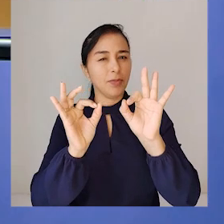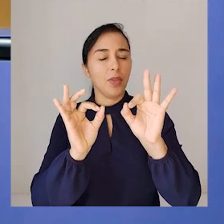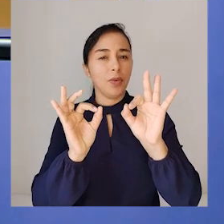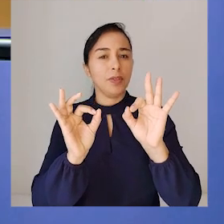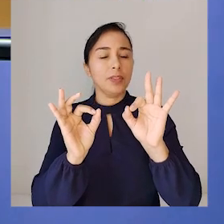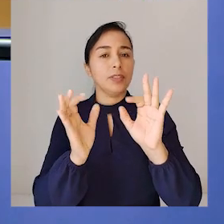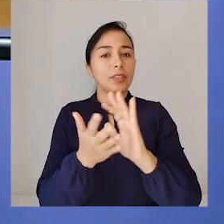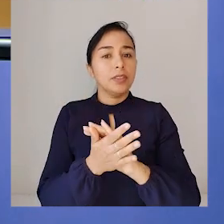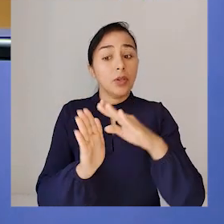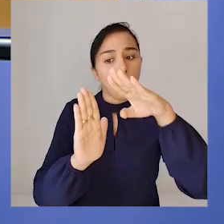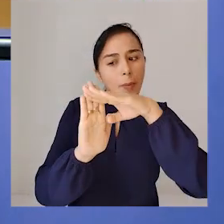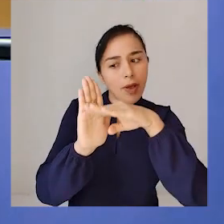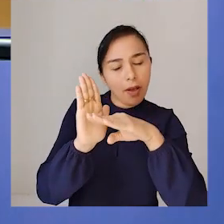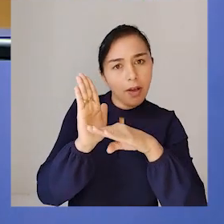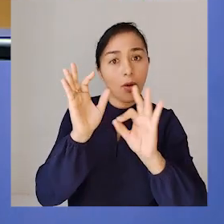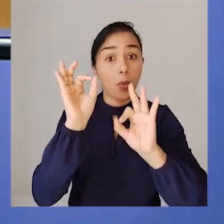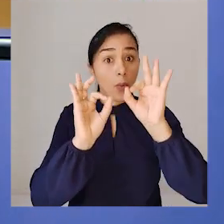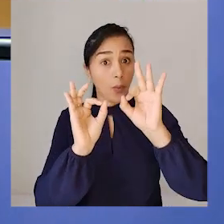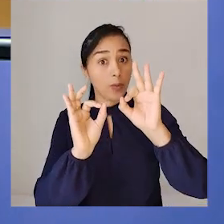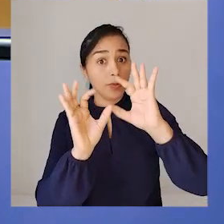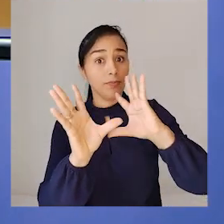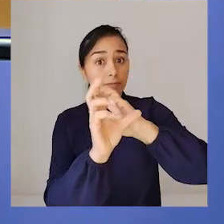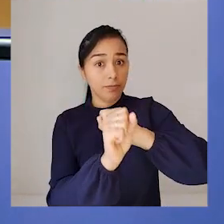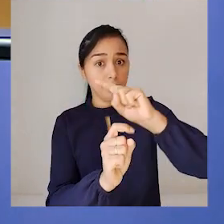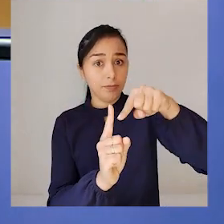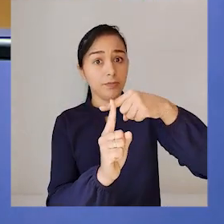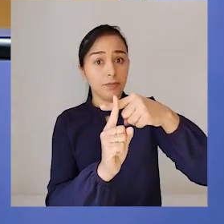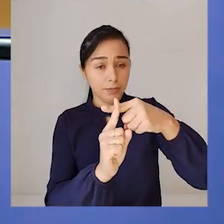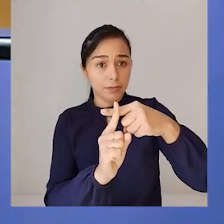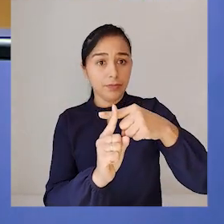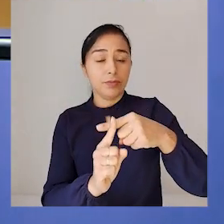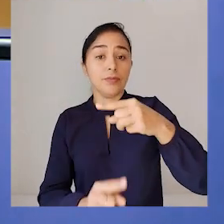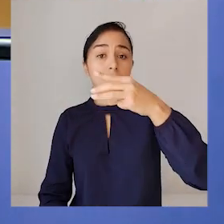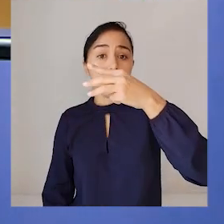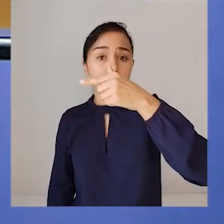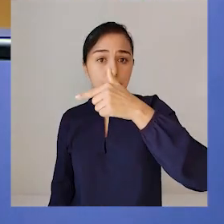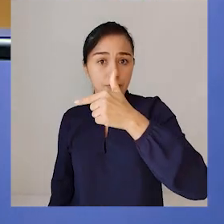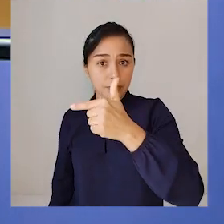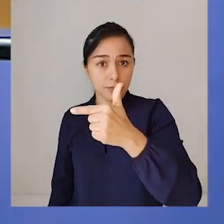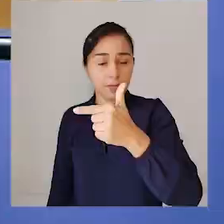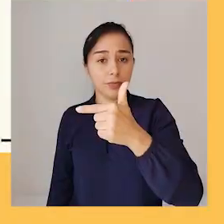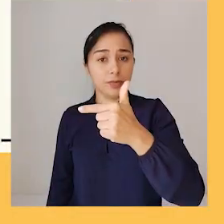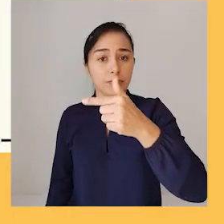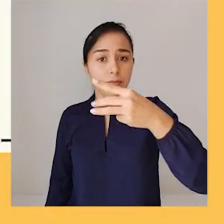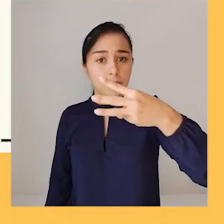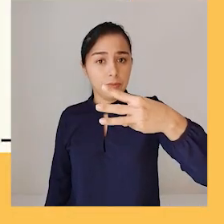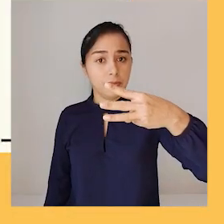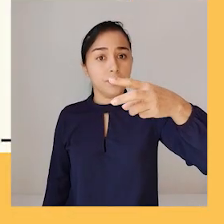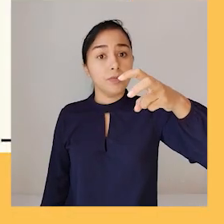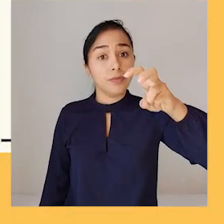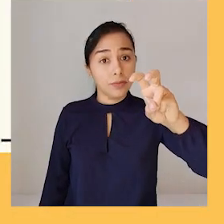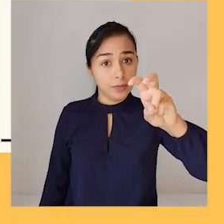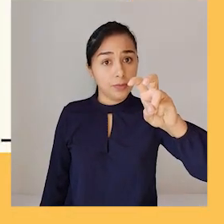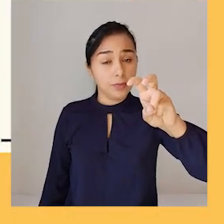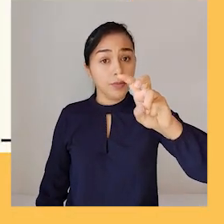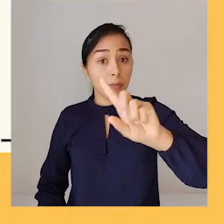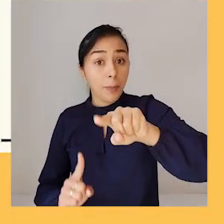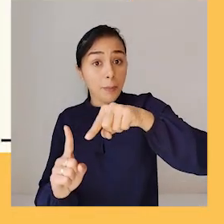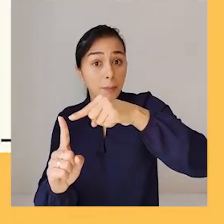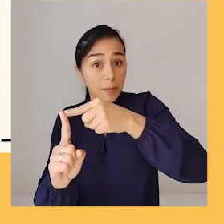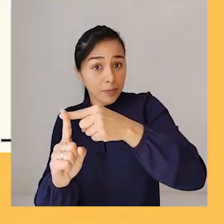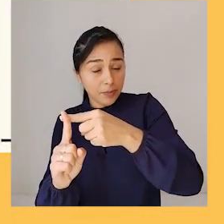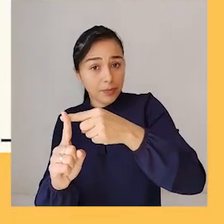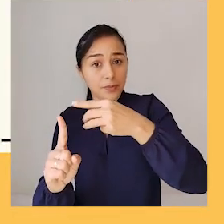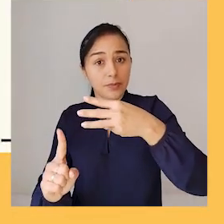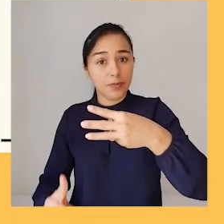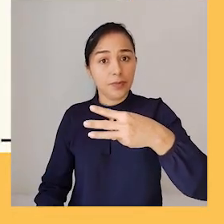em uma operação matemática, nesse caso a adição, nós vamos ter os seguintes dados: 235